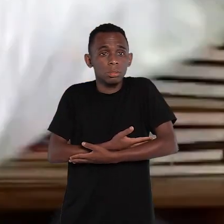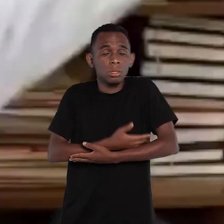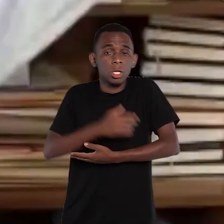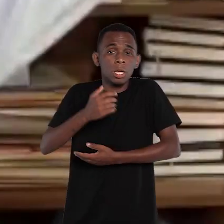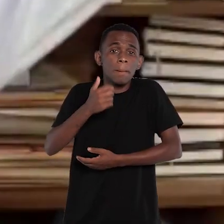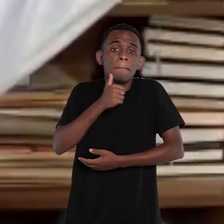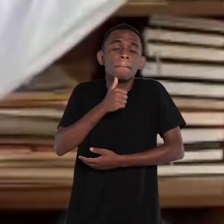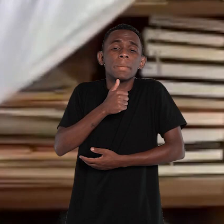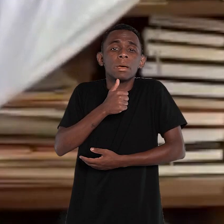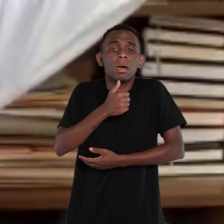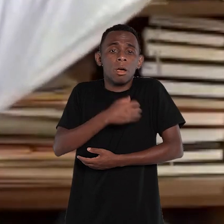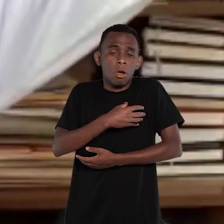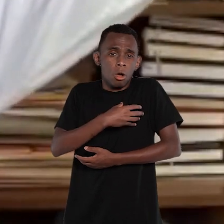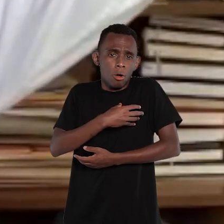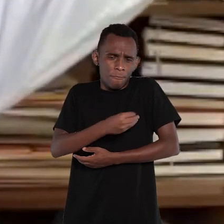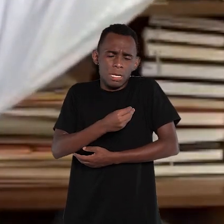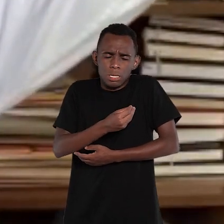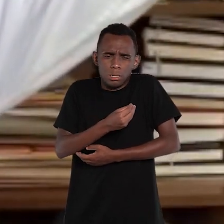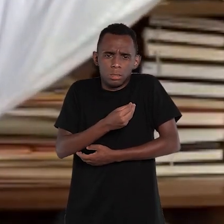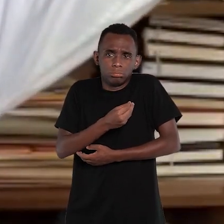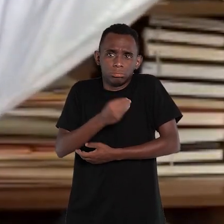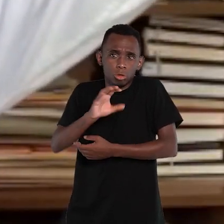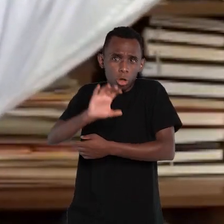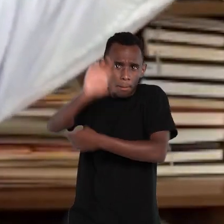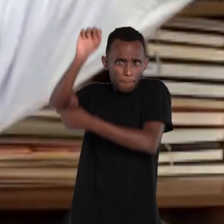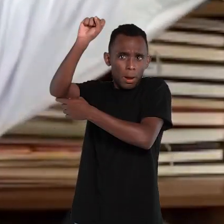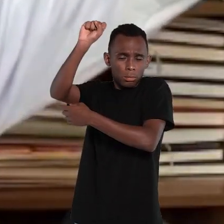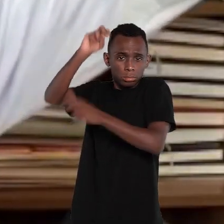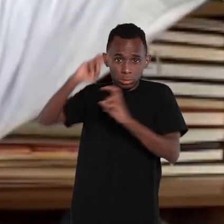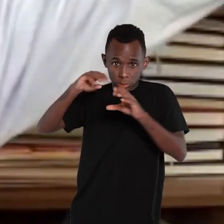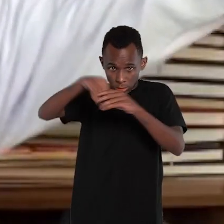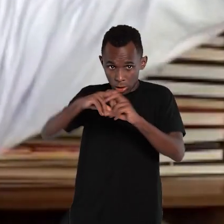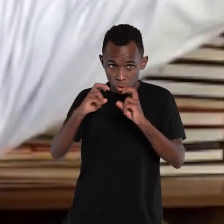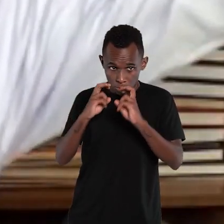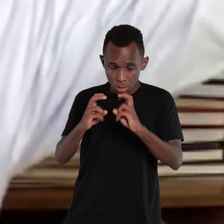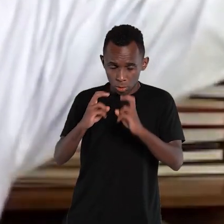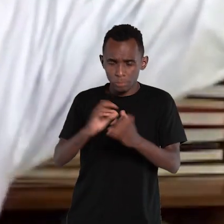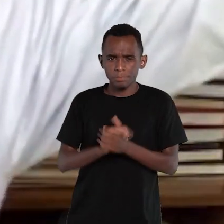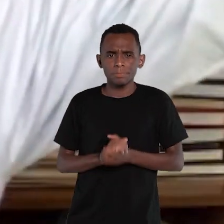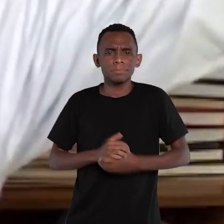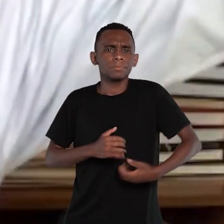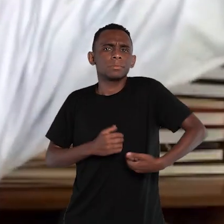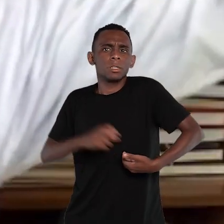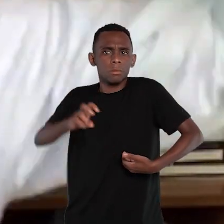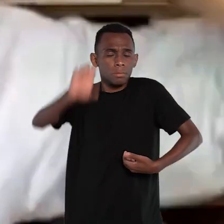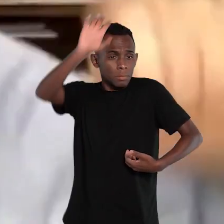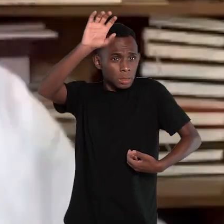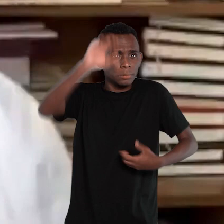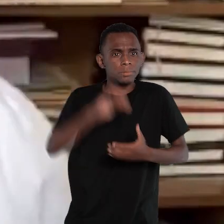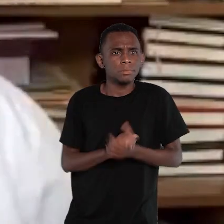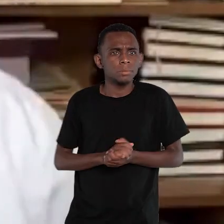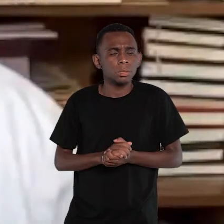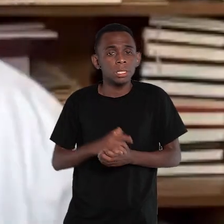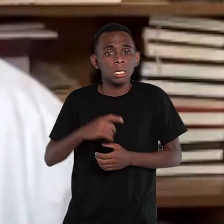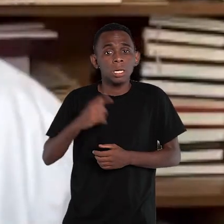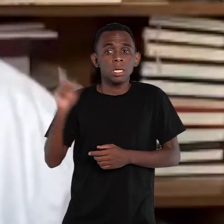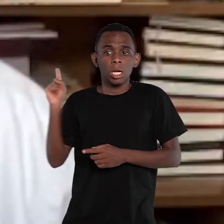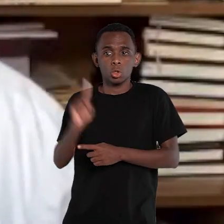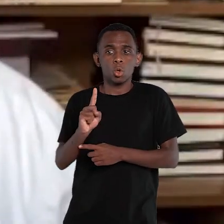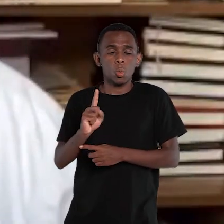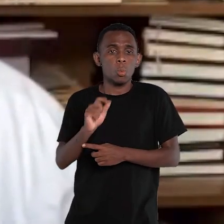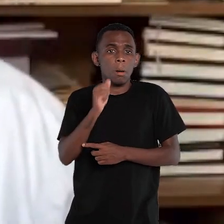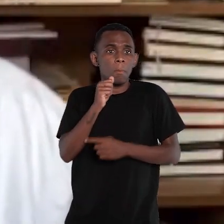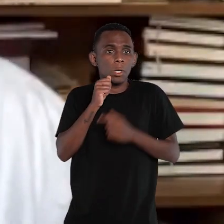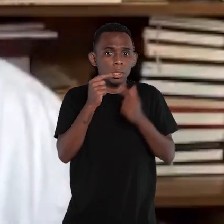ela está segurando na barra do metrô. Nós estamos em pé, que eu não queria sentar porque a gente era uma estação só. Do meu lado entrou uma